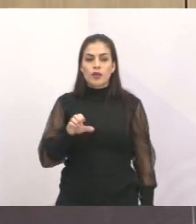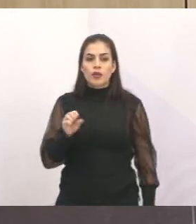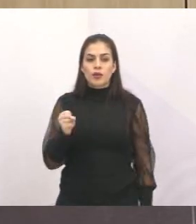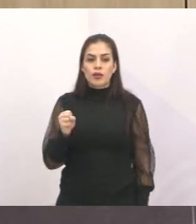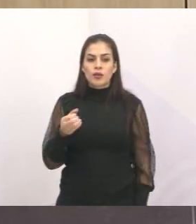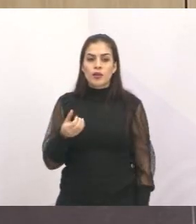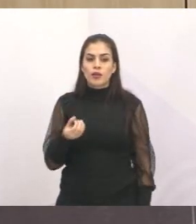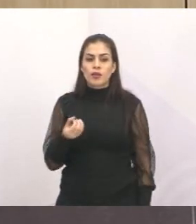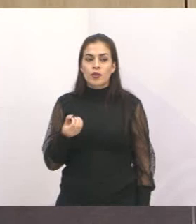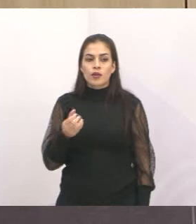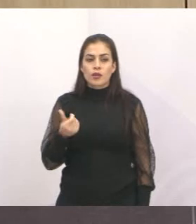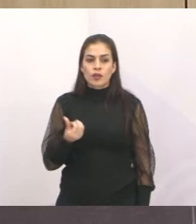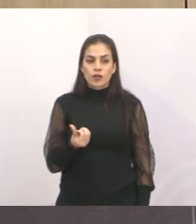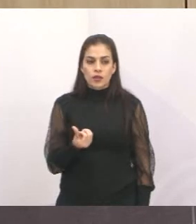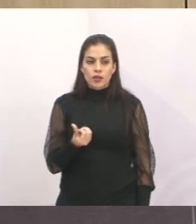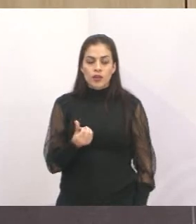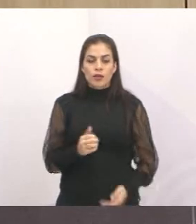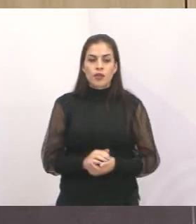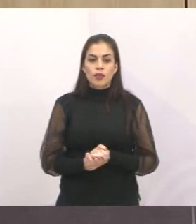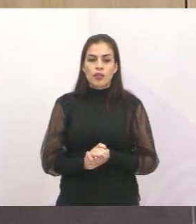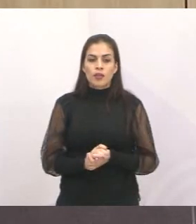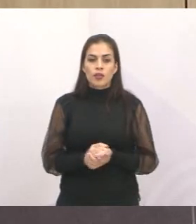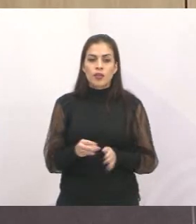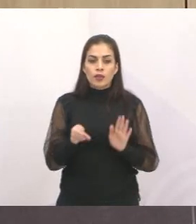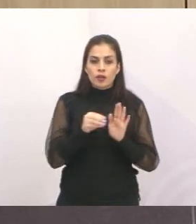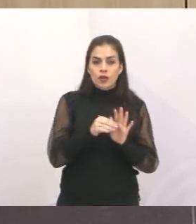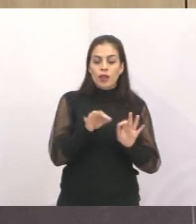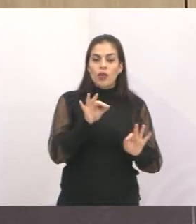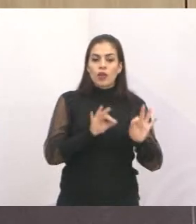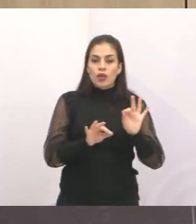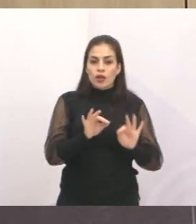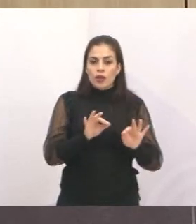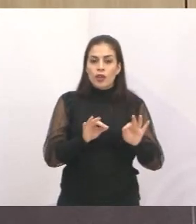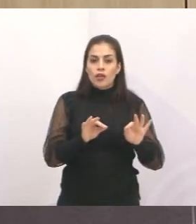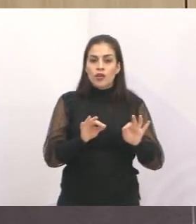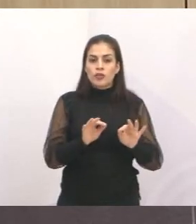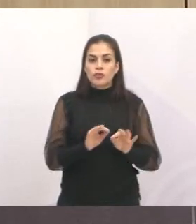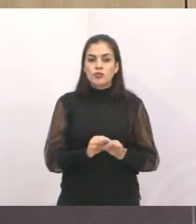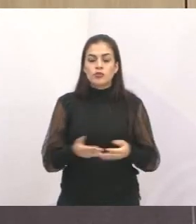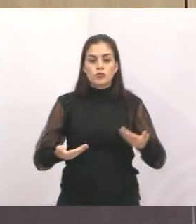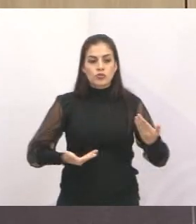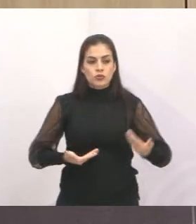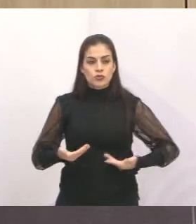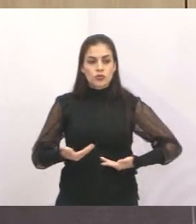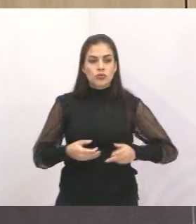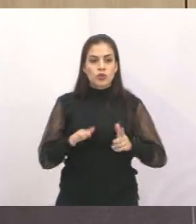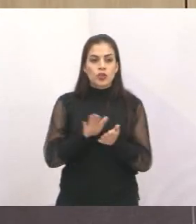de dezembro de 2013, que institui o serviço de regulação